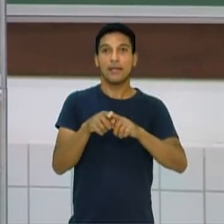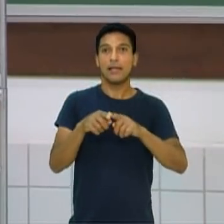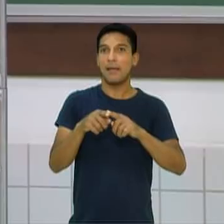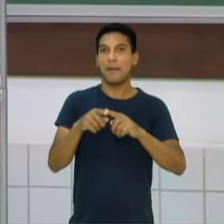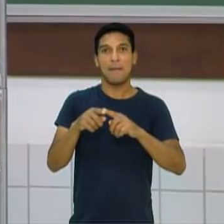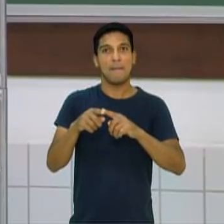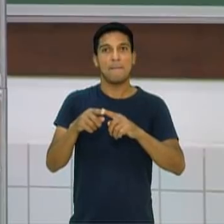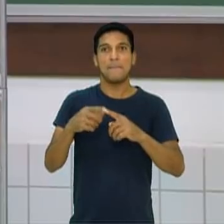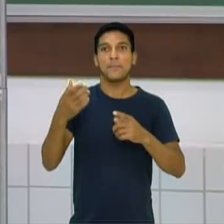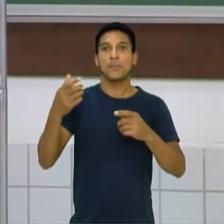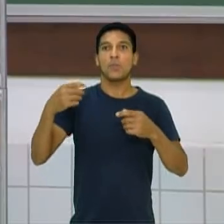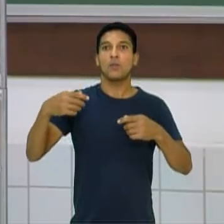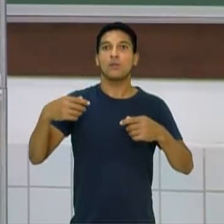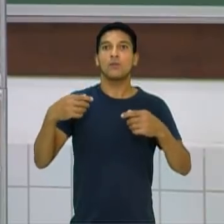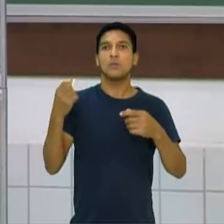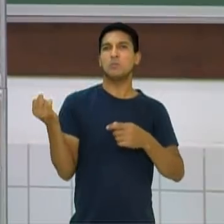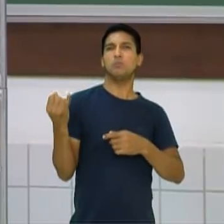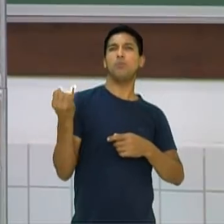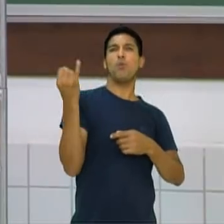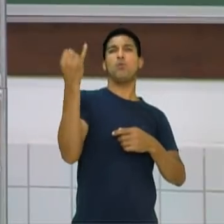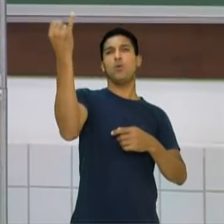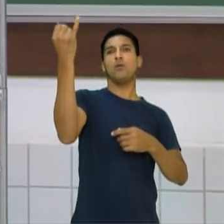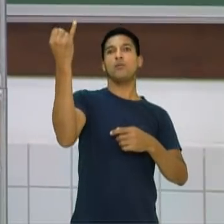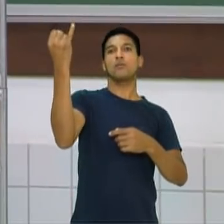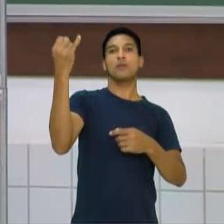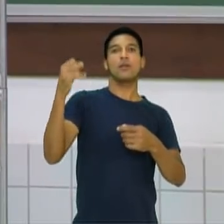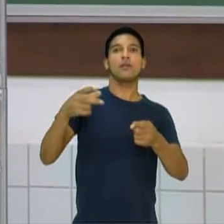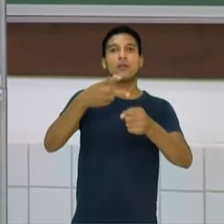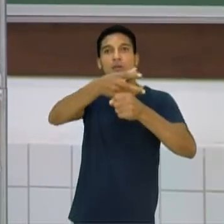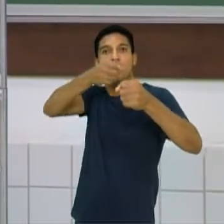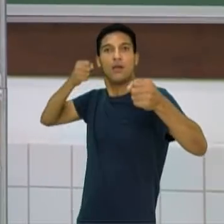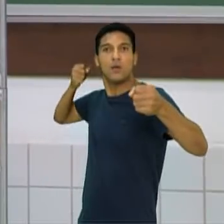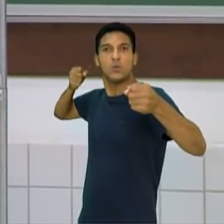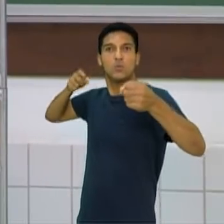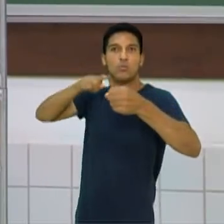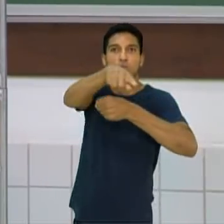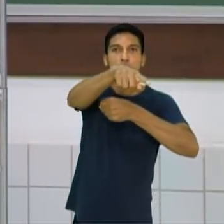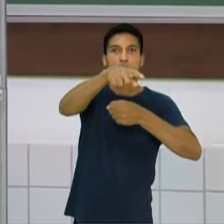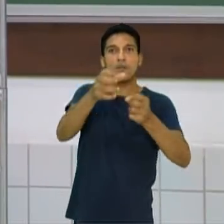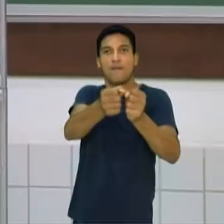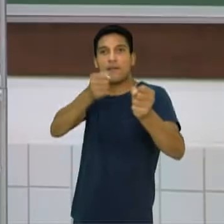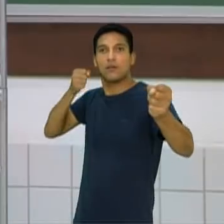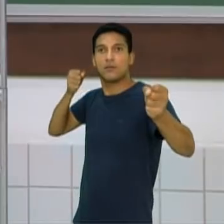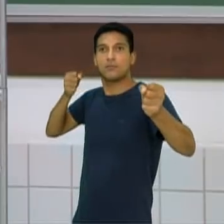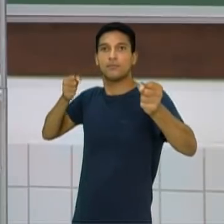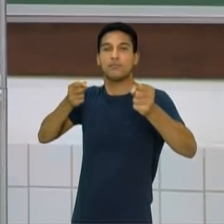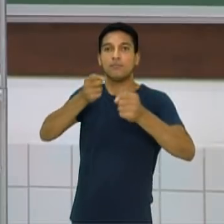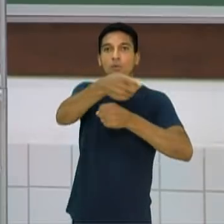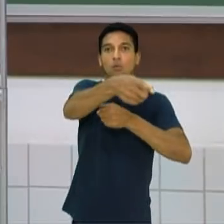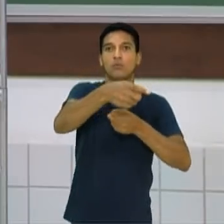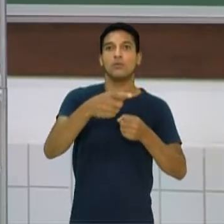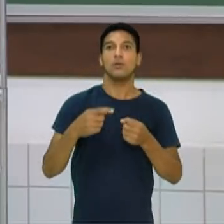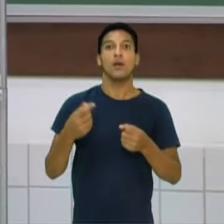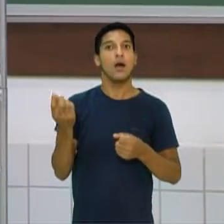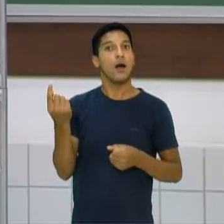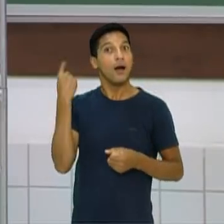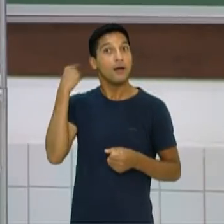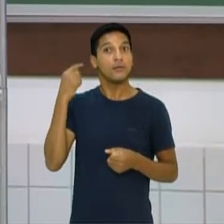vocês veem a importância que teve o arco e flecha na sociedade humana